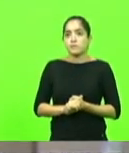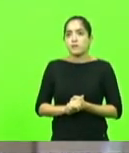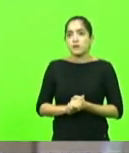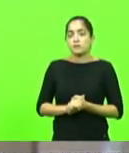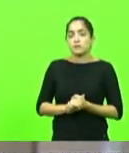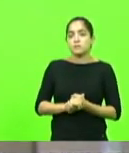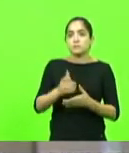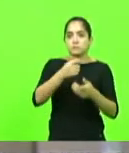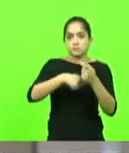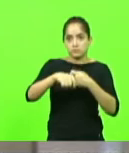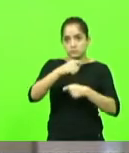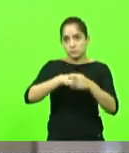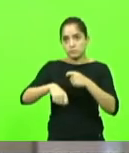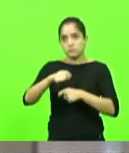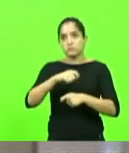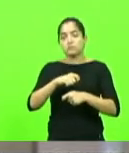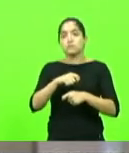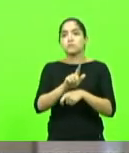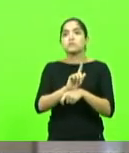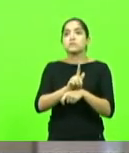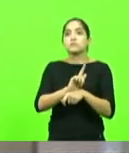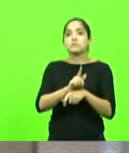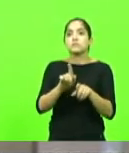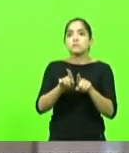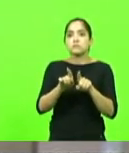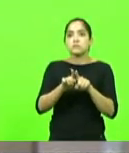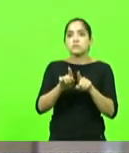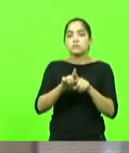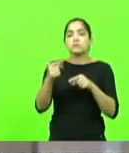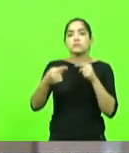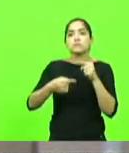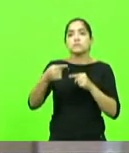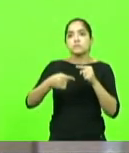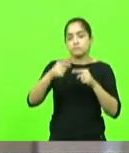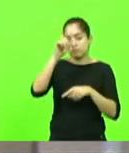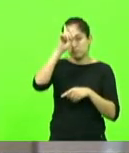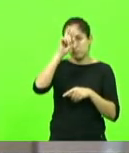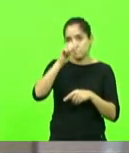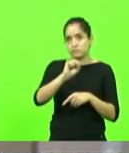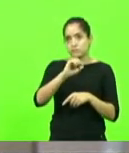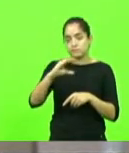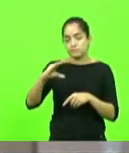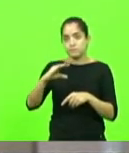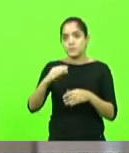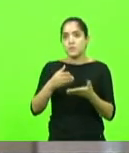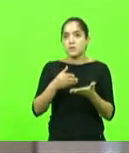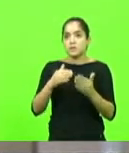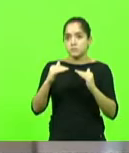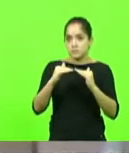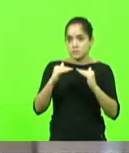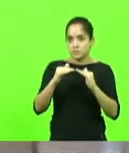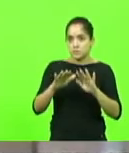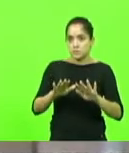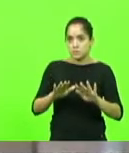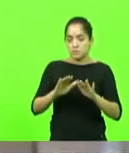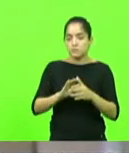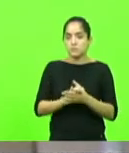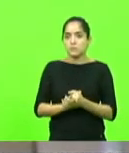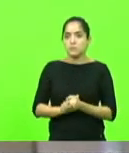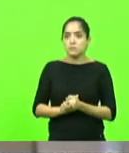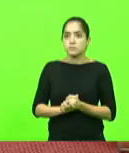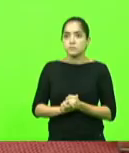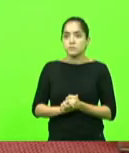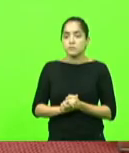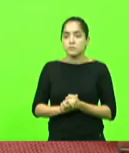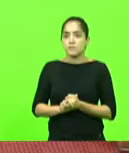gestão estadual e municipais, bem como da política hospitalar catarinense. Deputados que aprovam, permaneçam como se encontram.